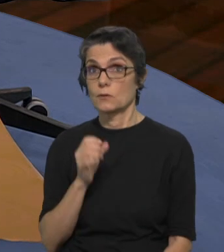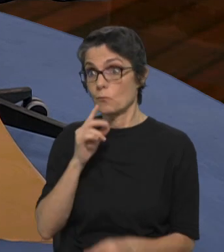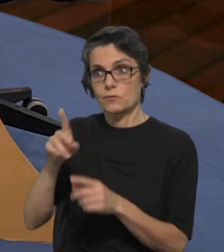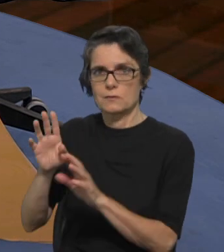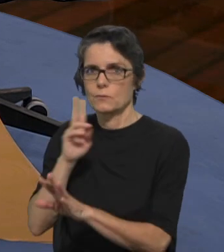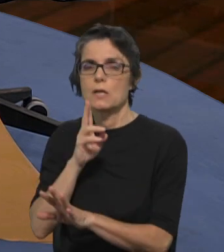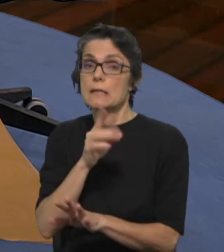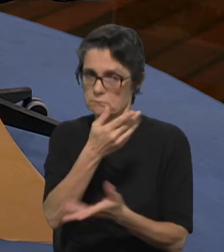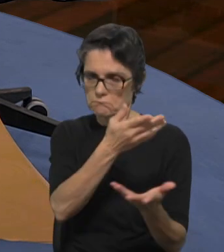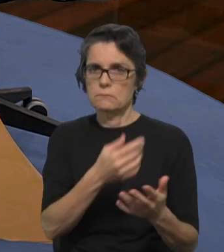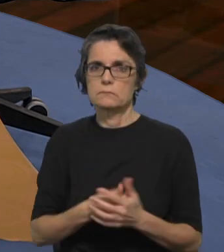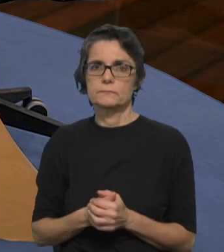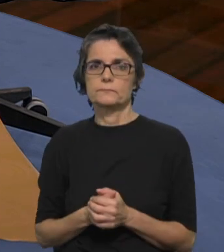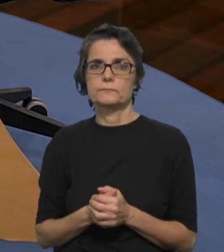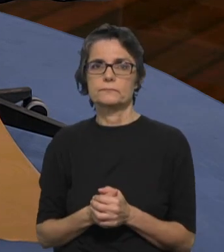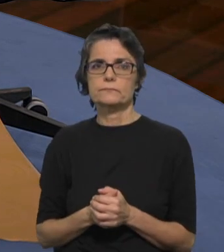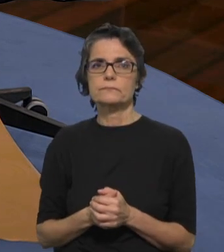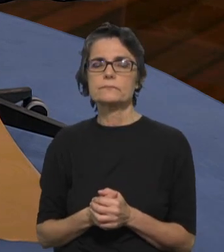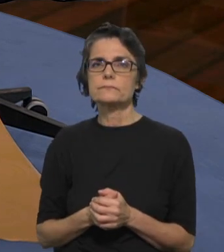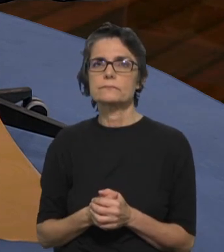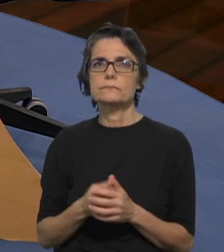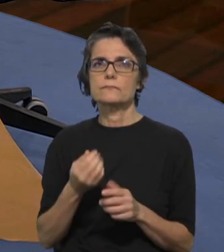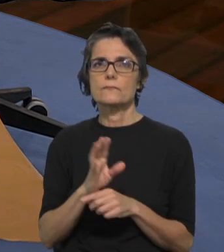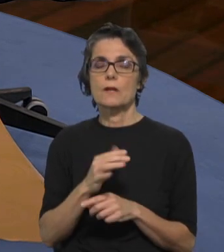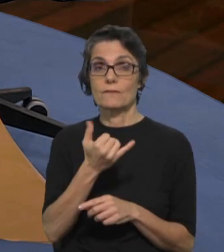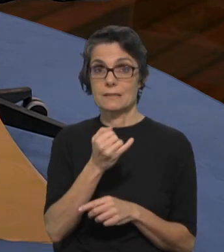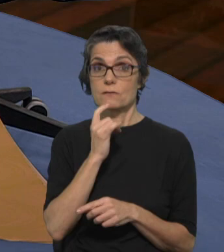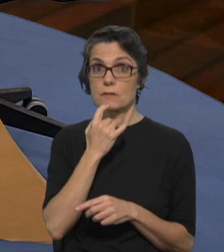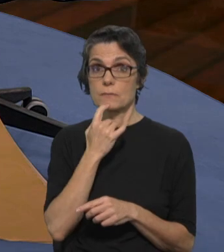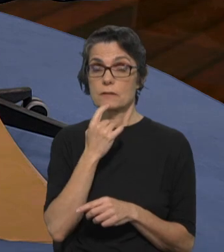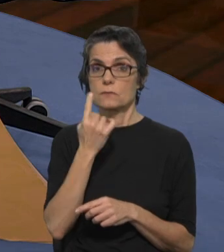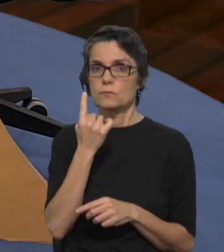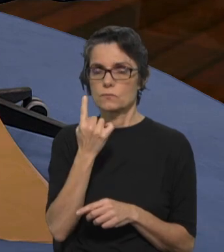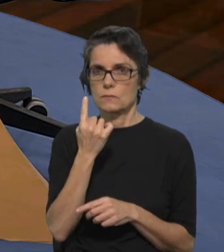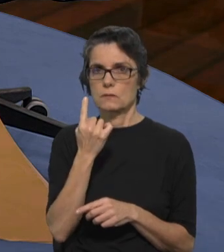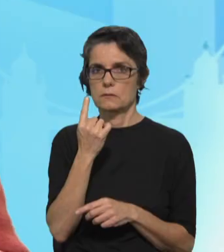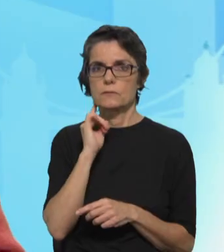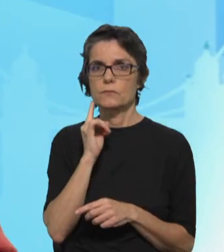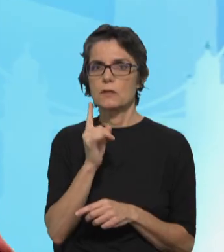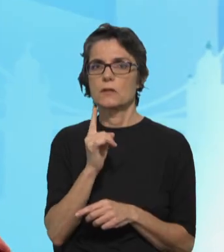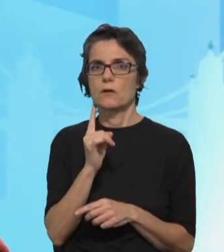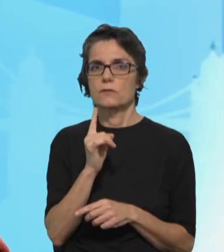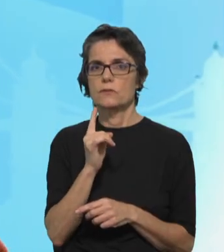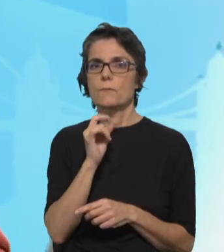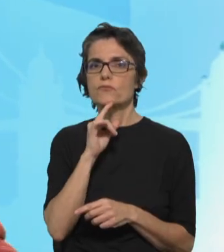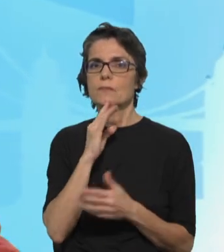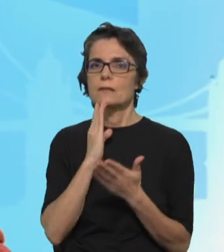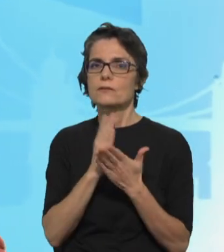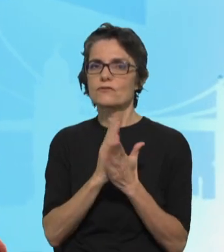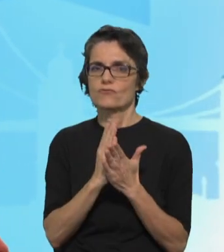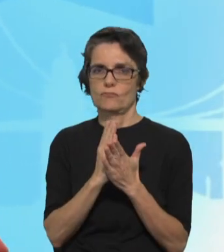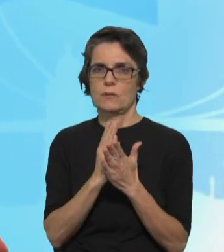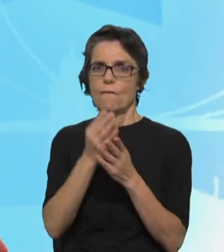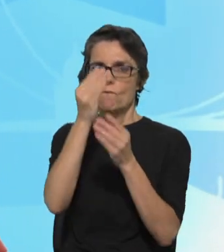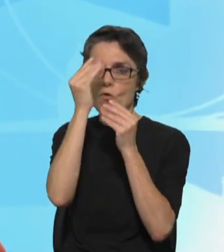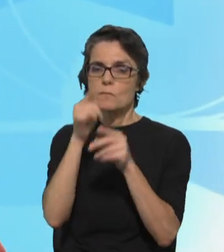Força. Porque uma das coisas que eu acho que o 25 de Abril nos trouxe foi a escolarização. O facto